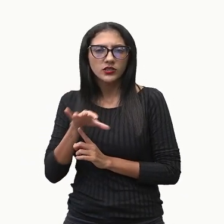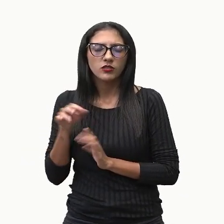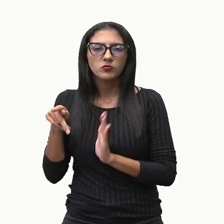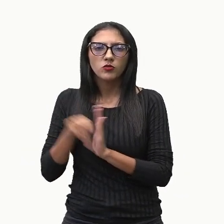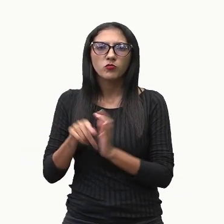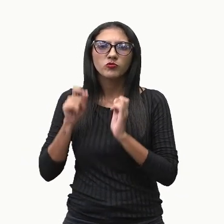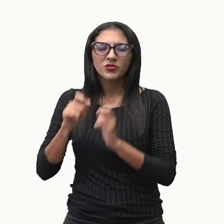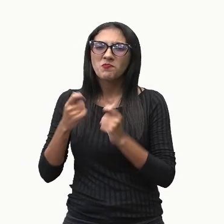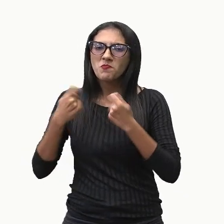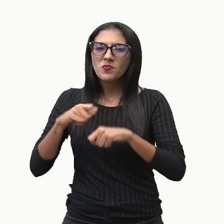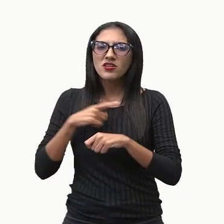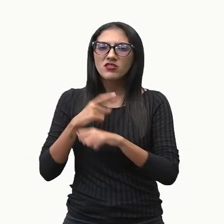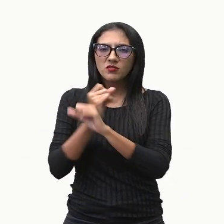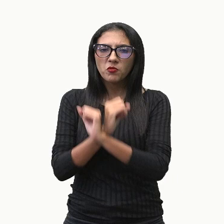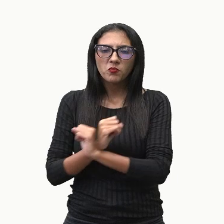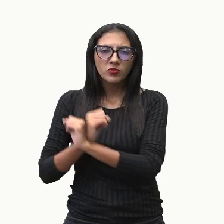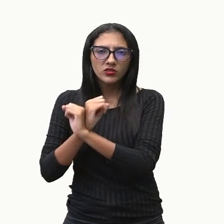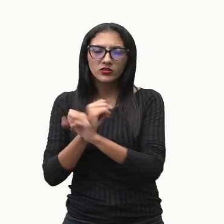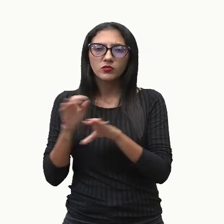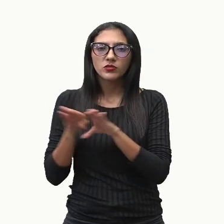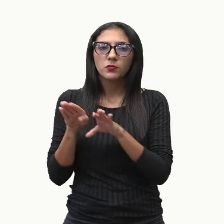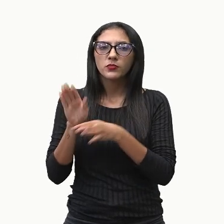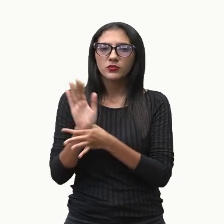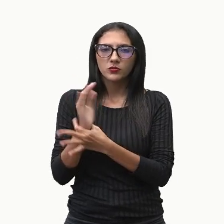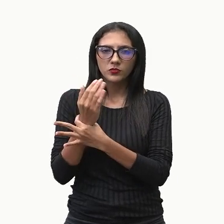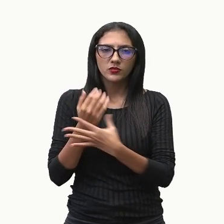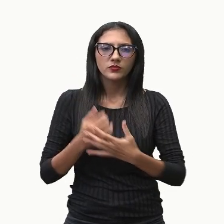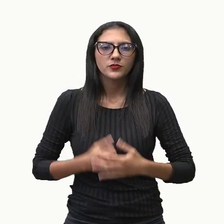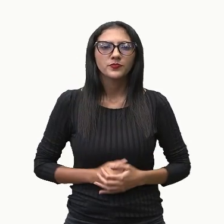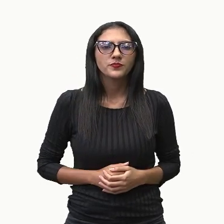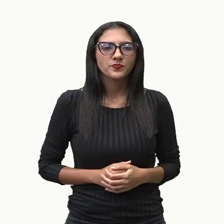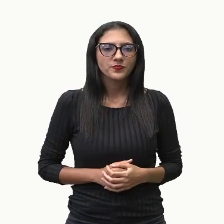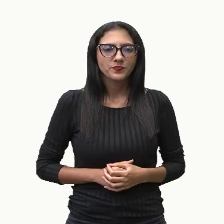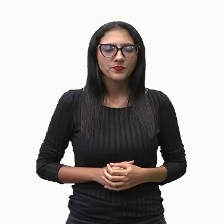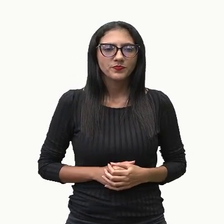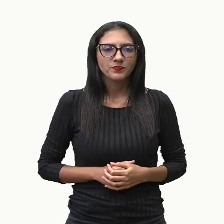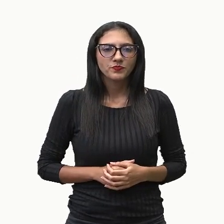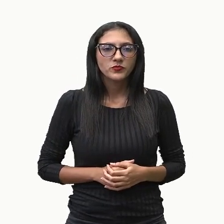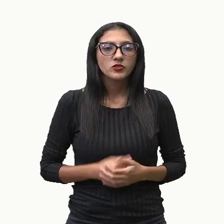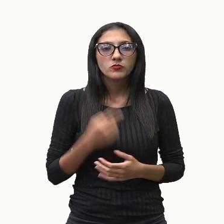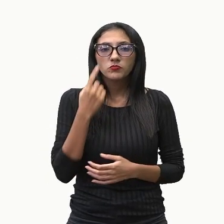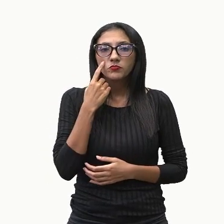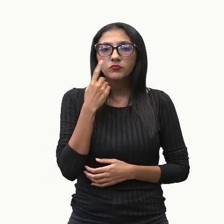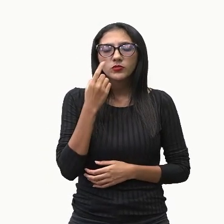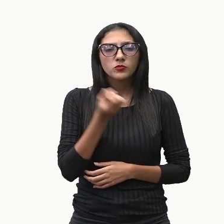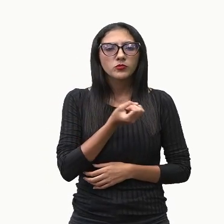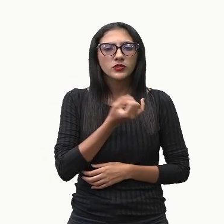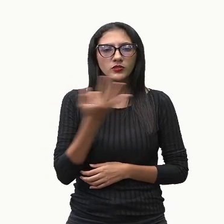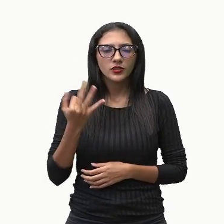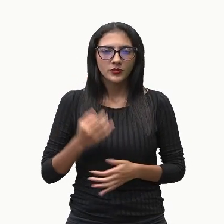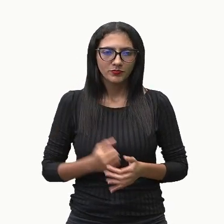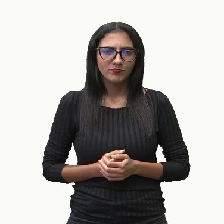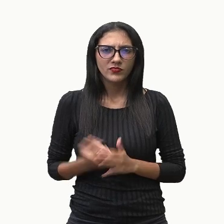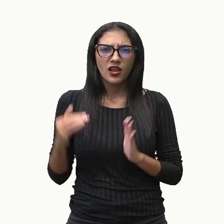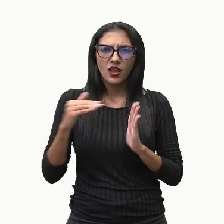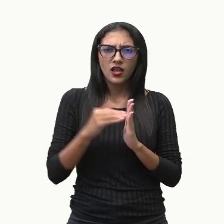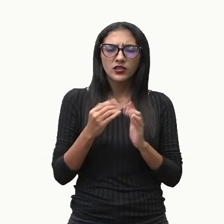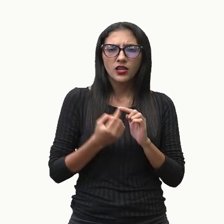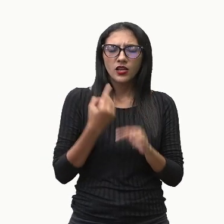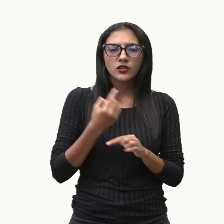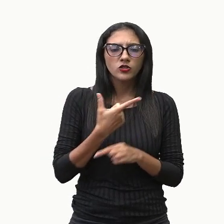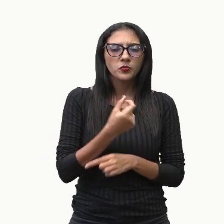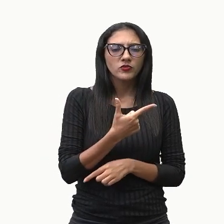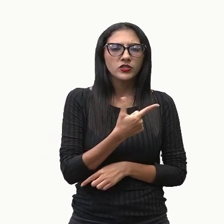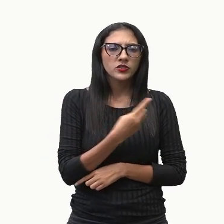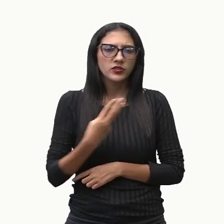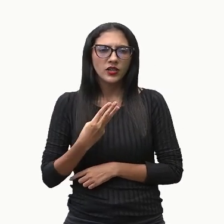de proteção e de segurança. Vamos a alguns números aqui dos refugiados no mundo. Então, até o final de 2023, mais